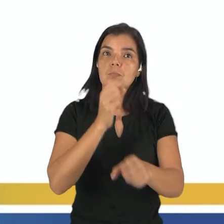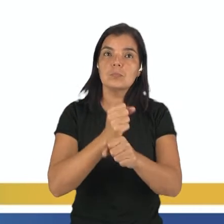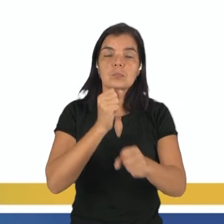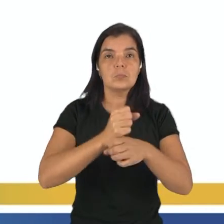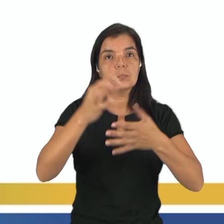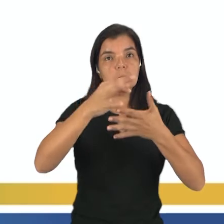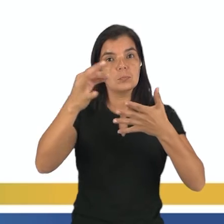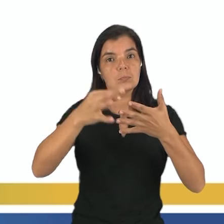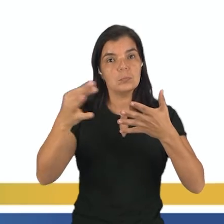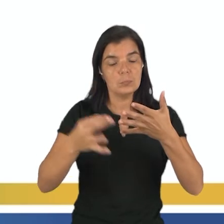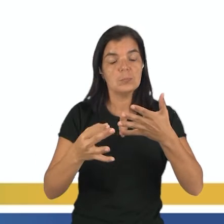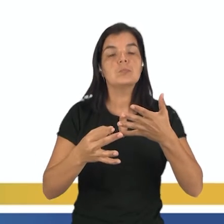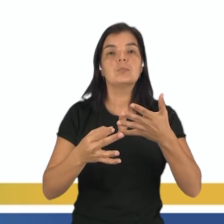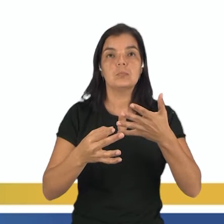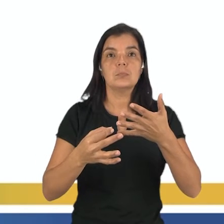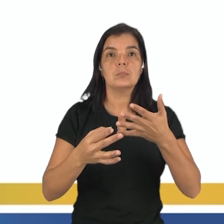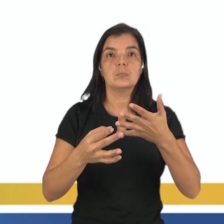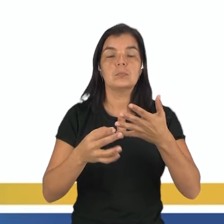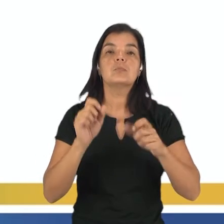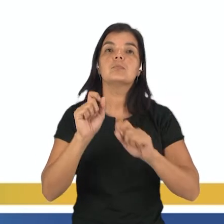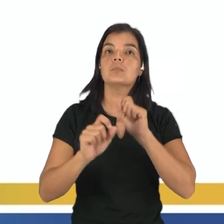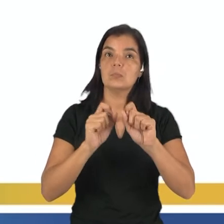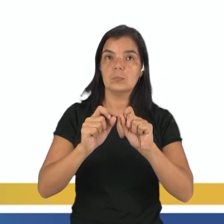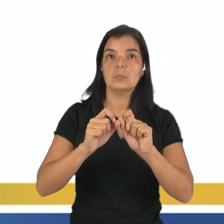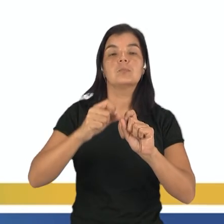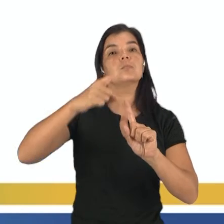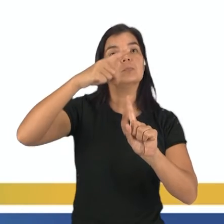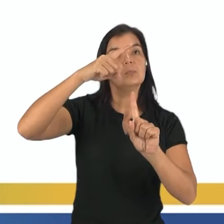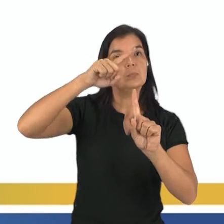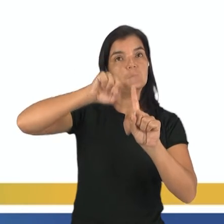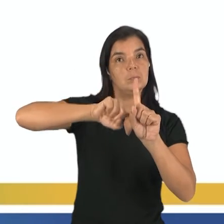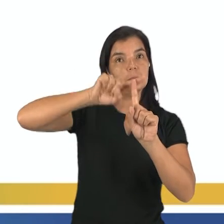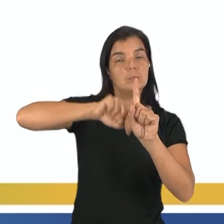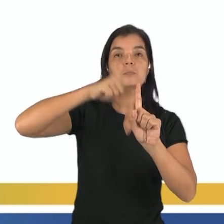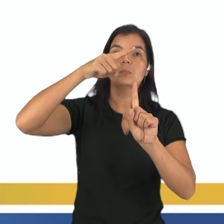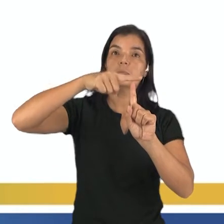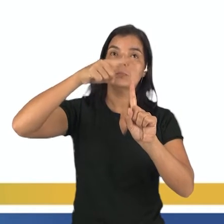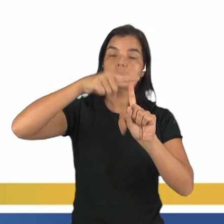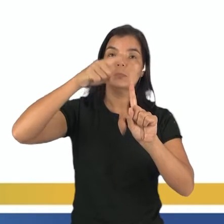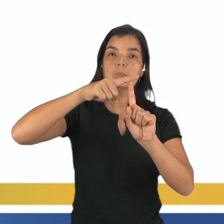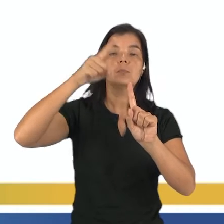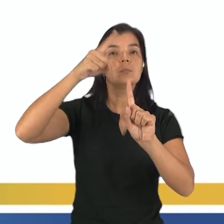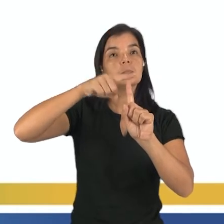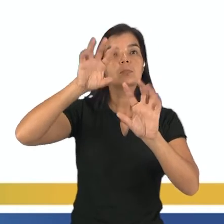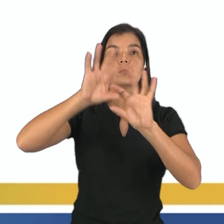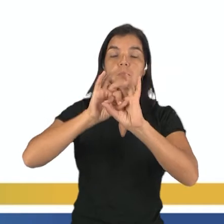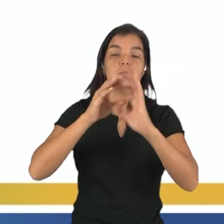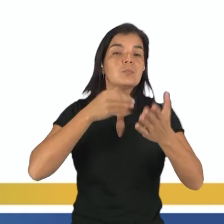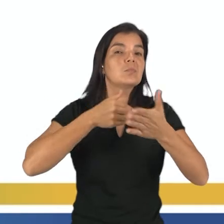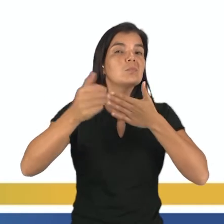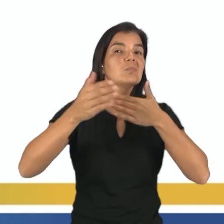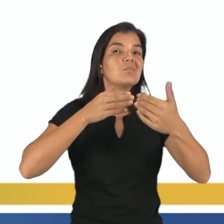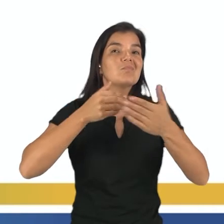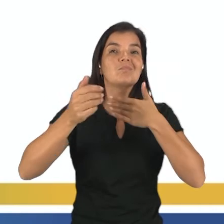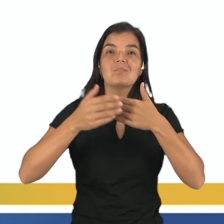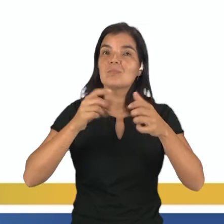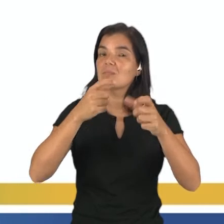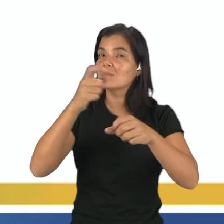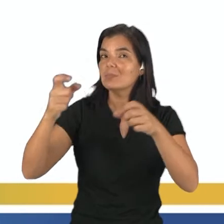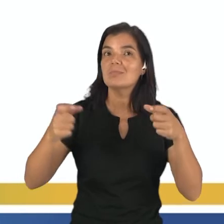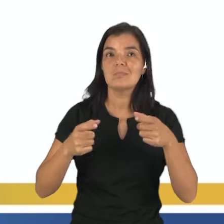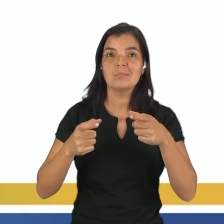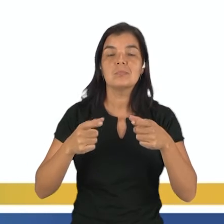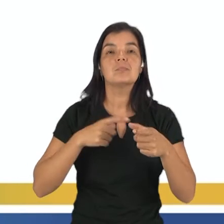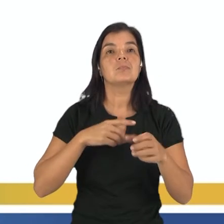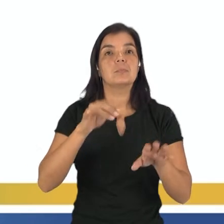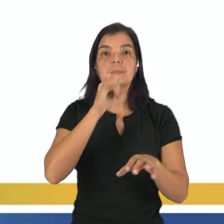calcular os elementos desses sólidos, arestas, faces e vértices, de qualquer sólido, pessoal. Então, essa